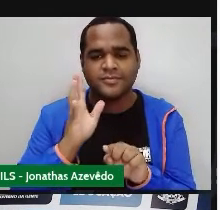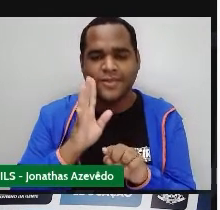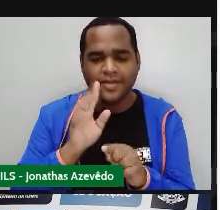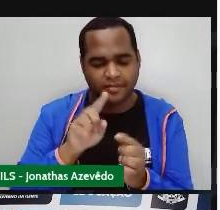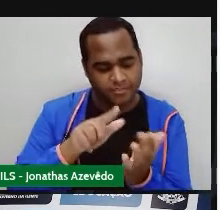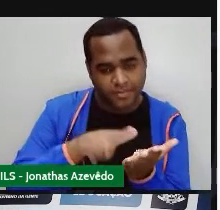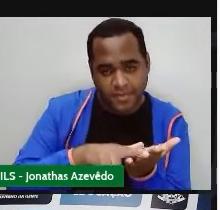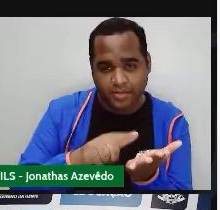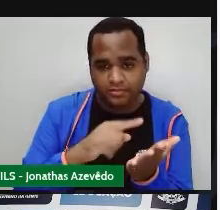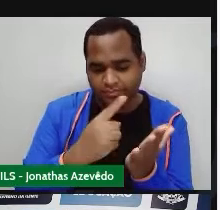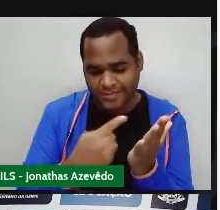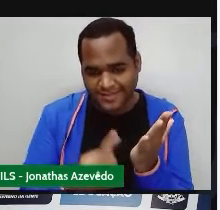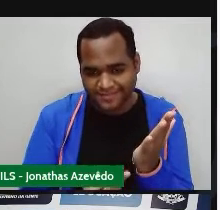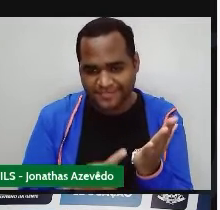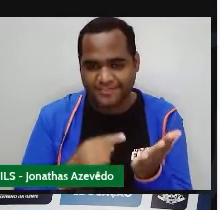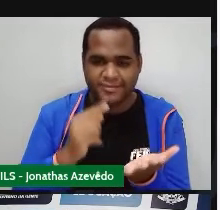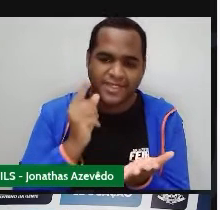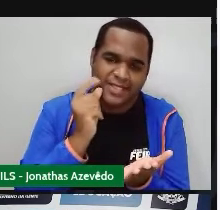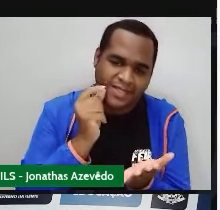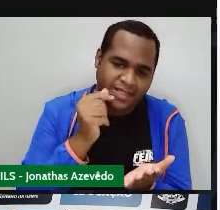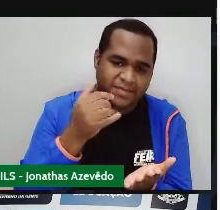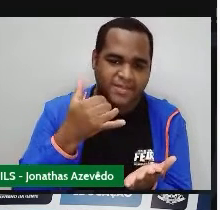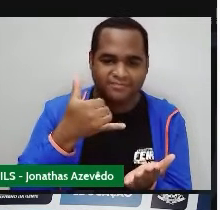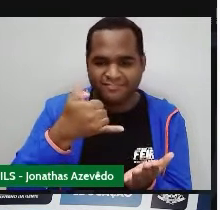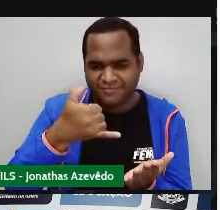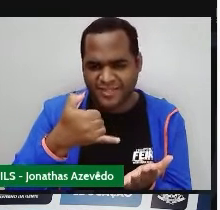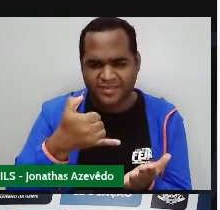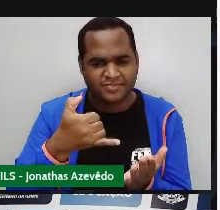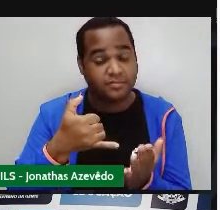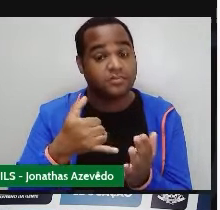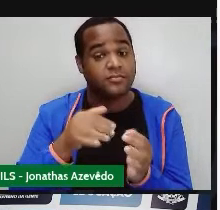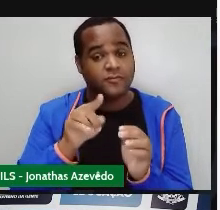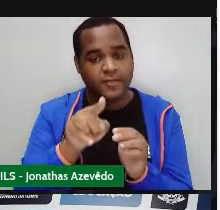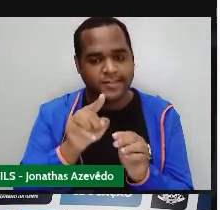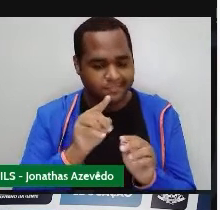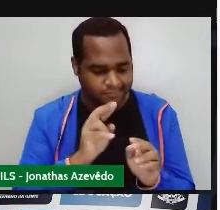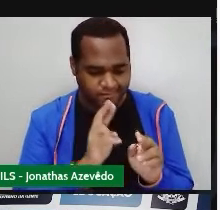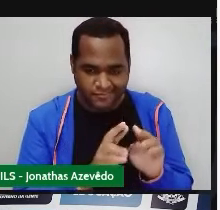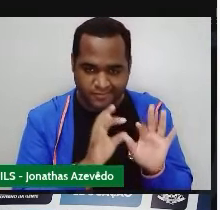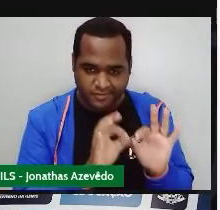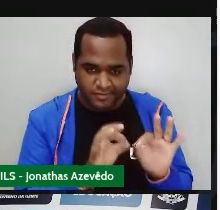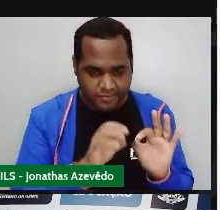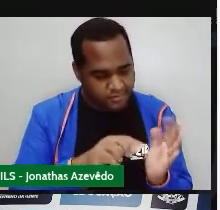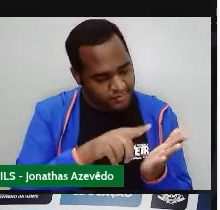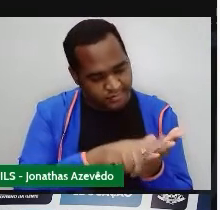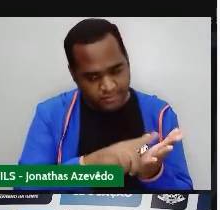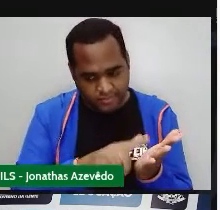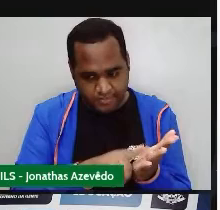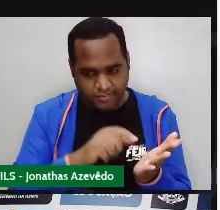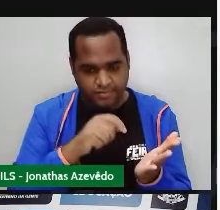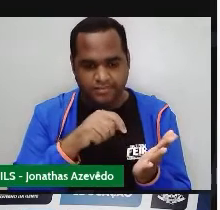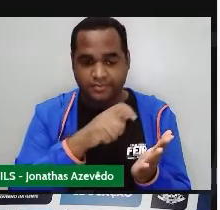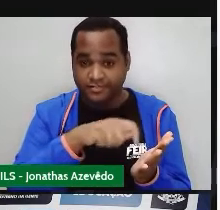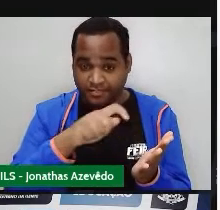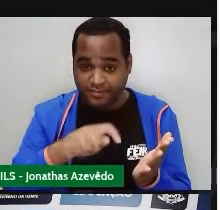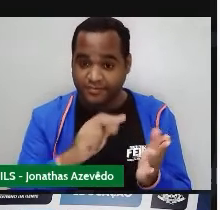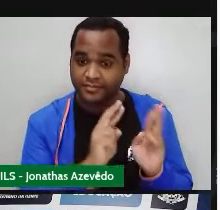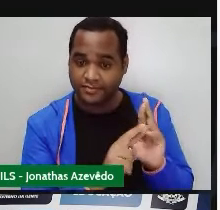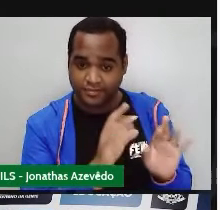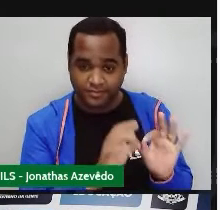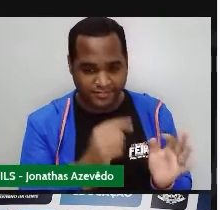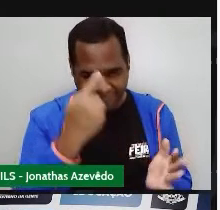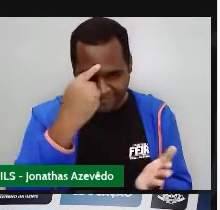papel caderninho uma caneta um lápis para você ir fazendo anotações para você ir